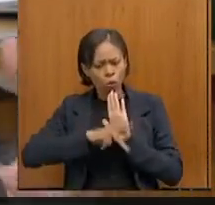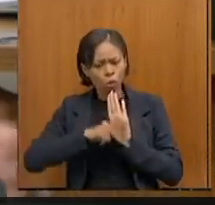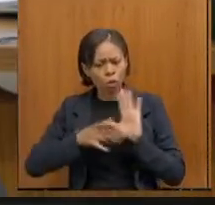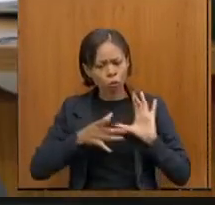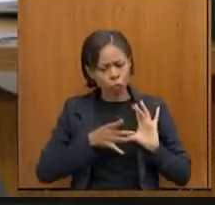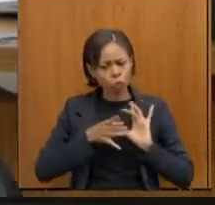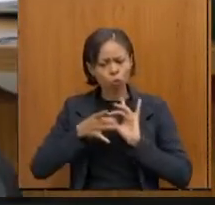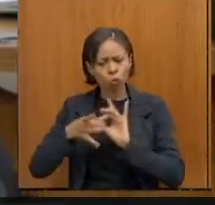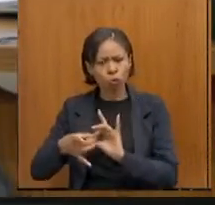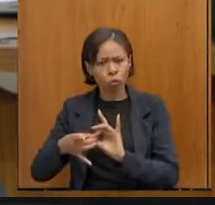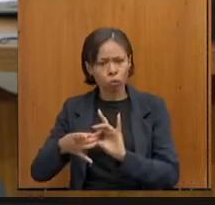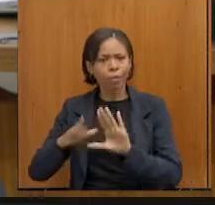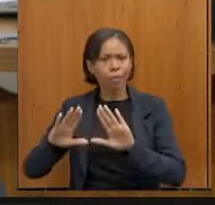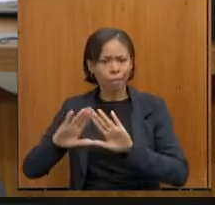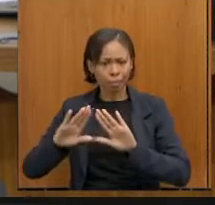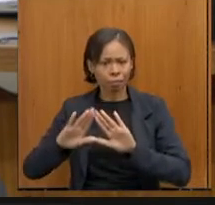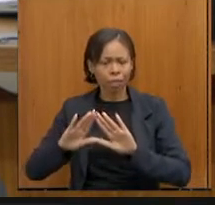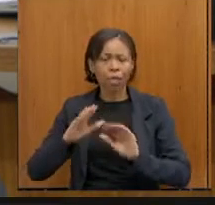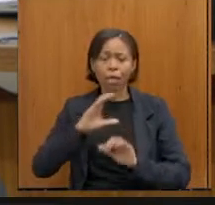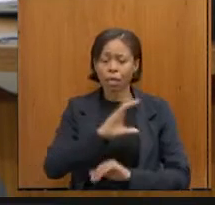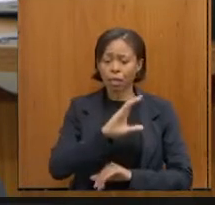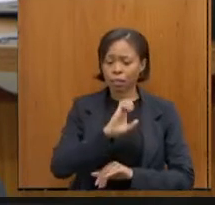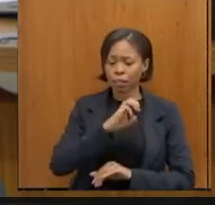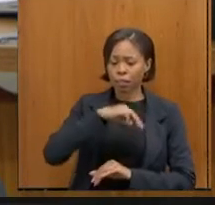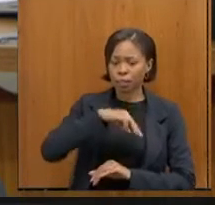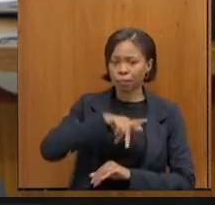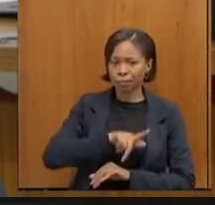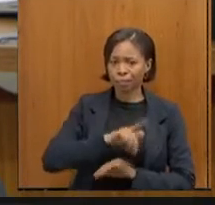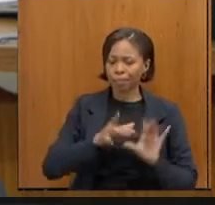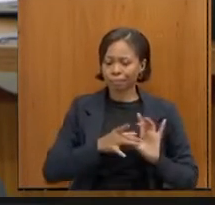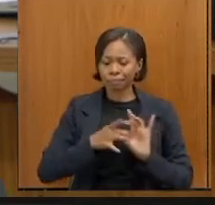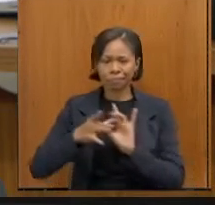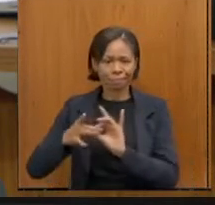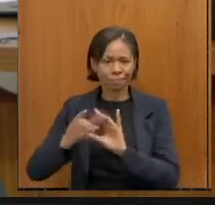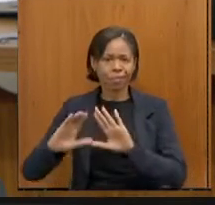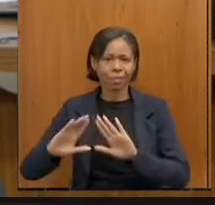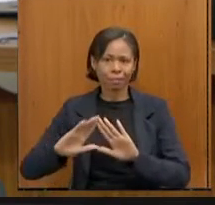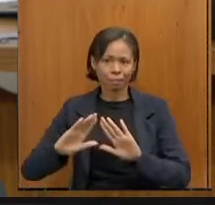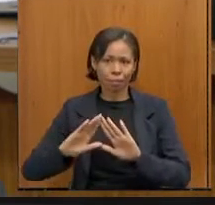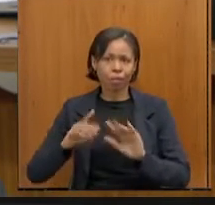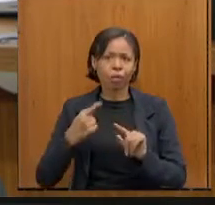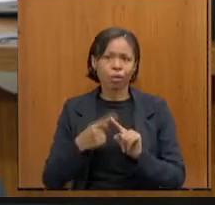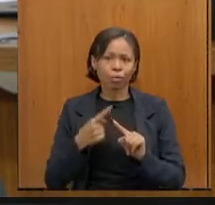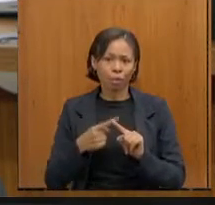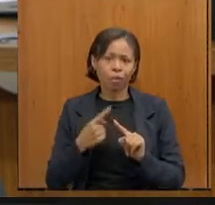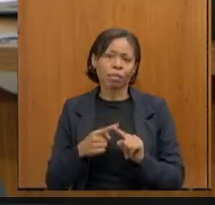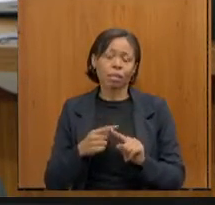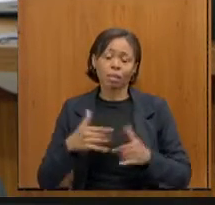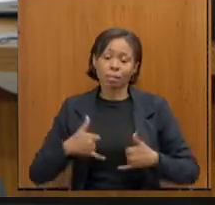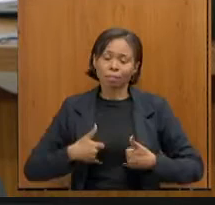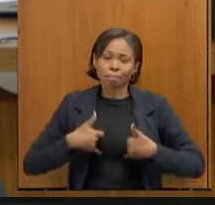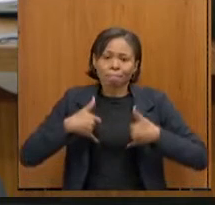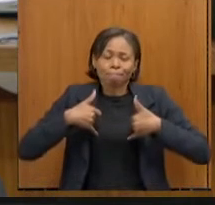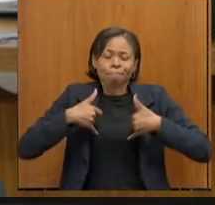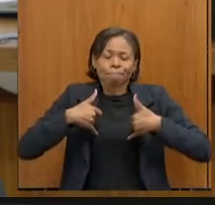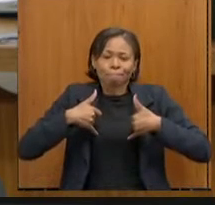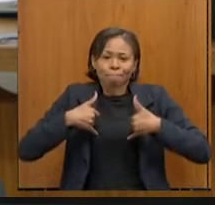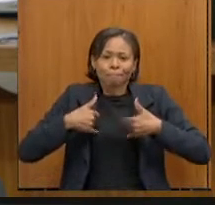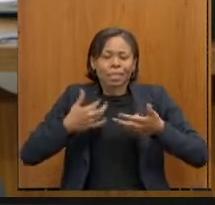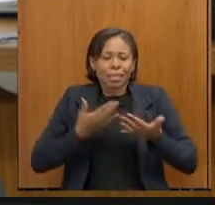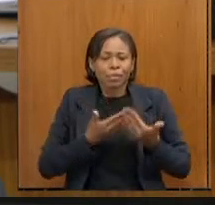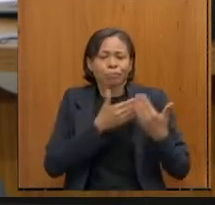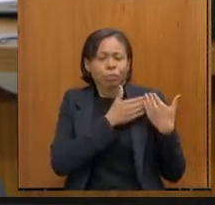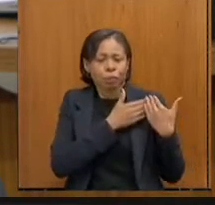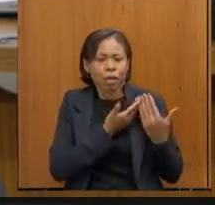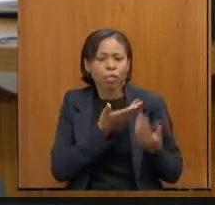essa assembleia e nos une a Cemig porque nos dá muito orgulho tá podendo contribuir para fazer essa transformação